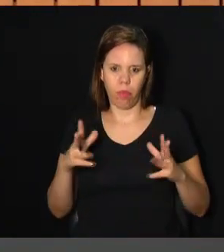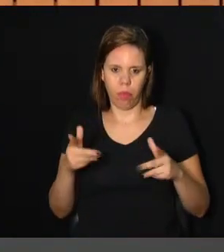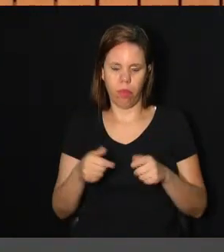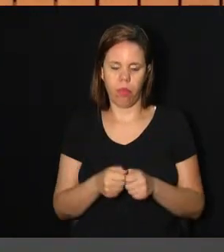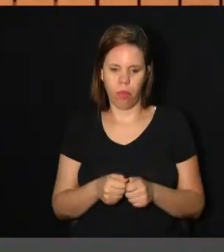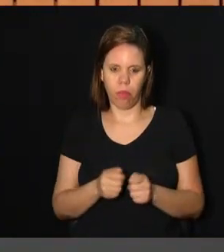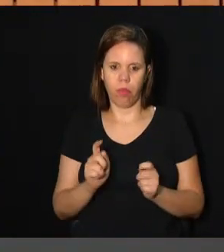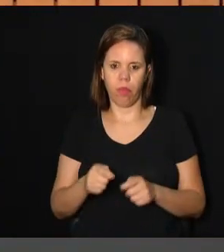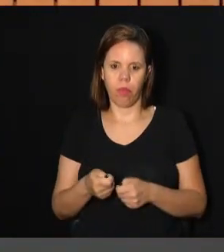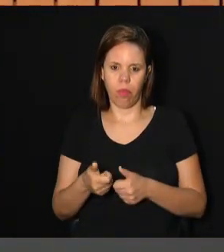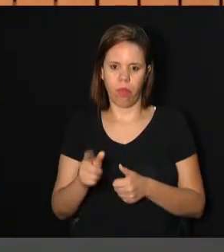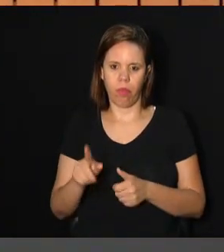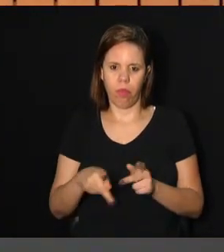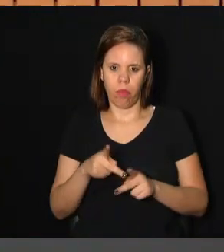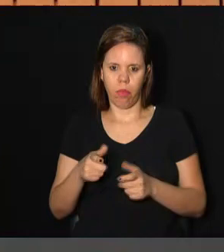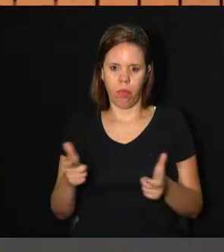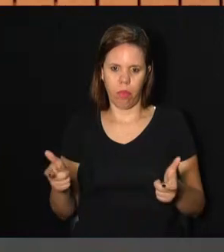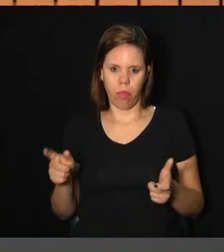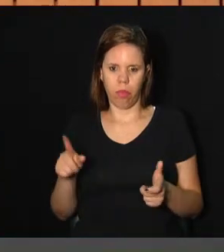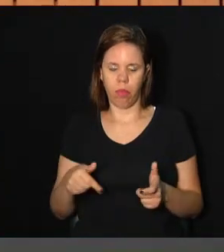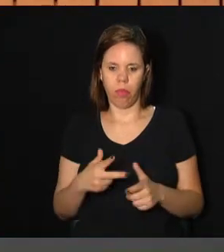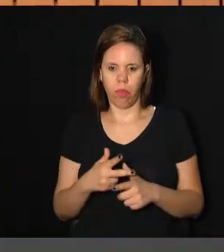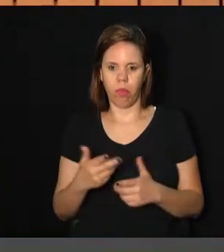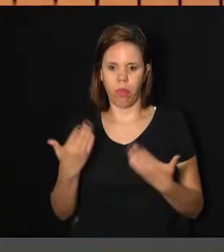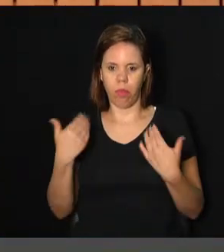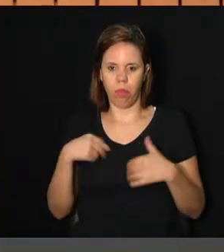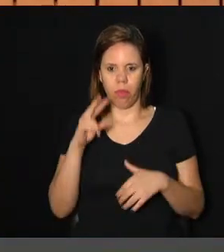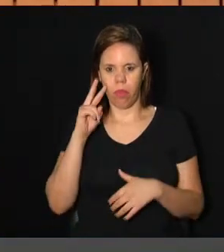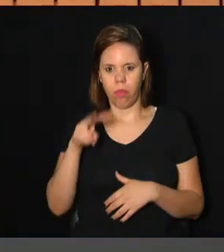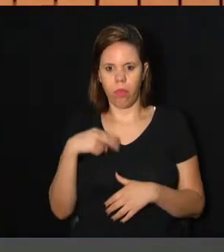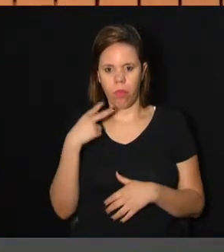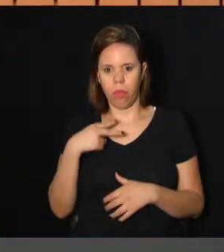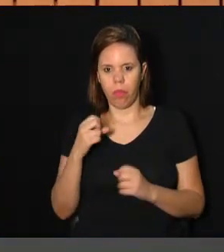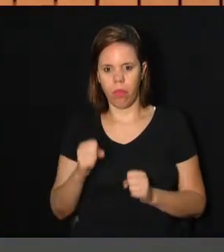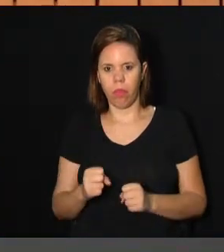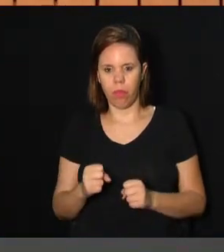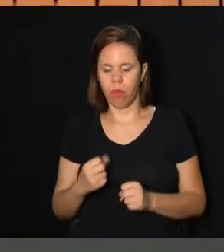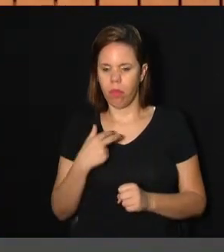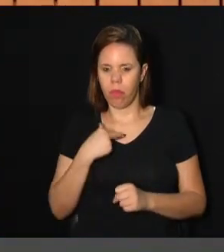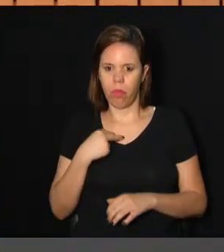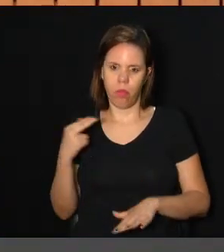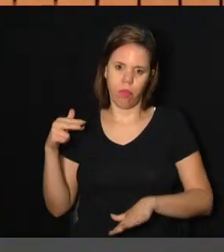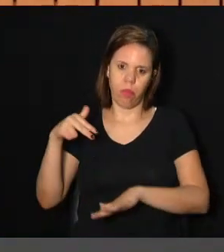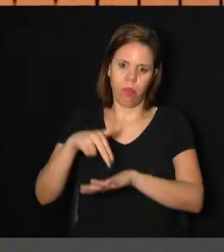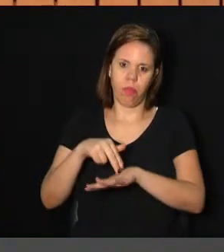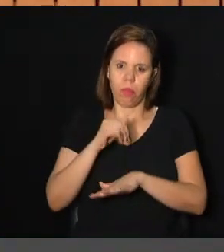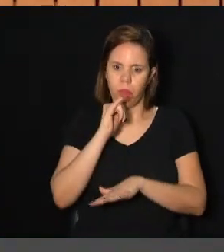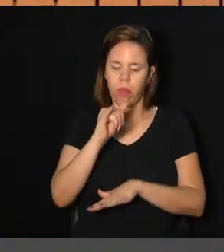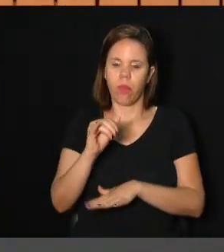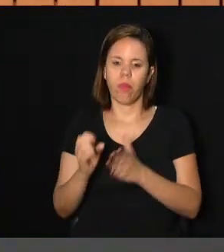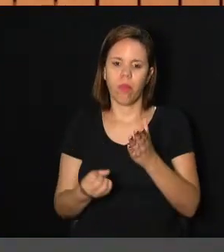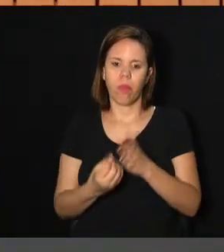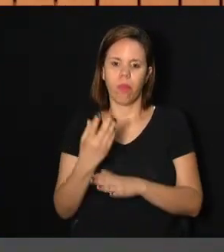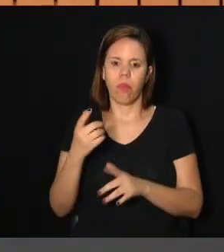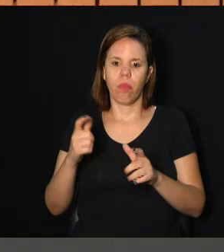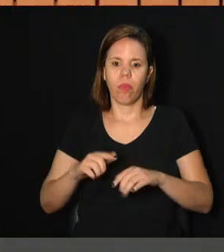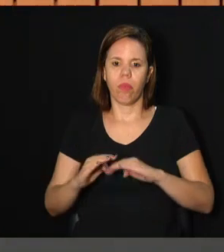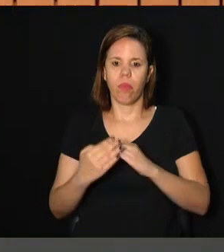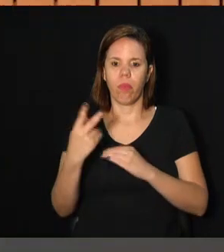beneficiada. Essa população que vê seu vereador aqui e não pode ver ele na tribuna a falar do que está acontecendo no bairro